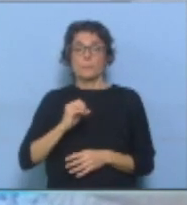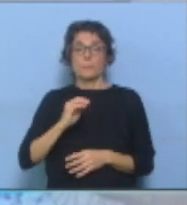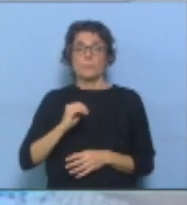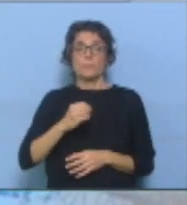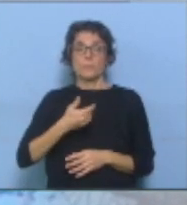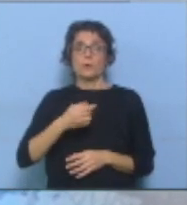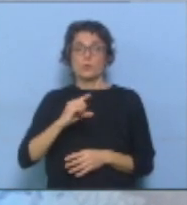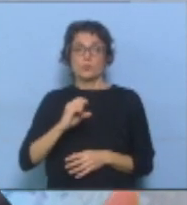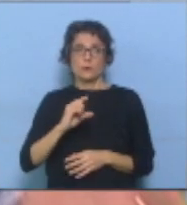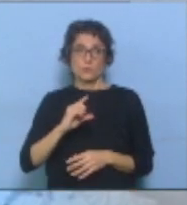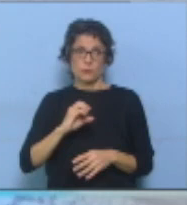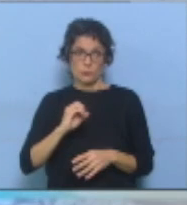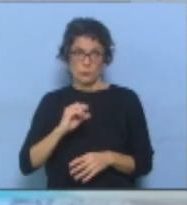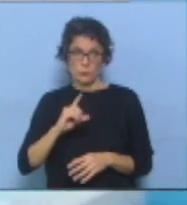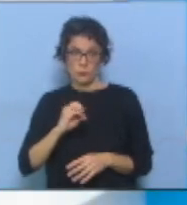e na realidade,